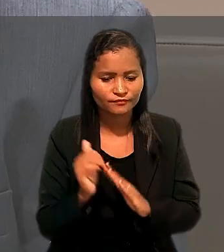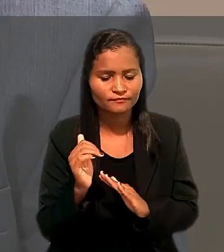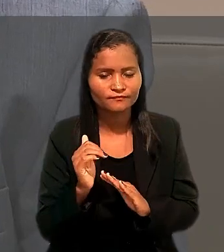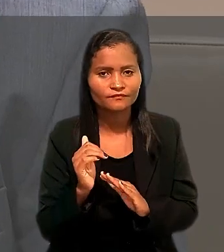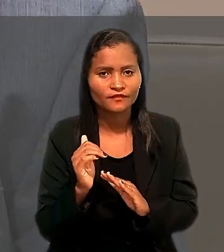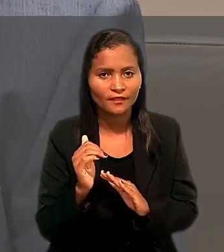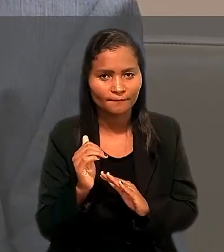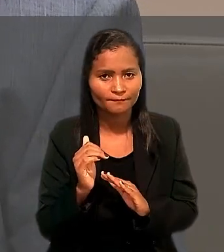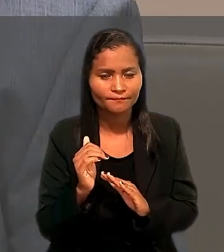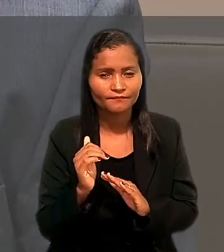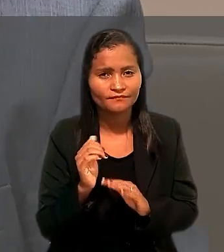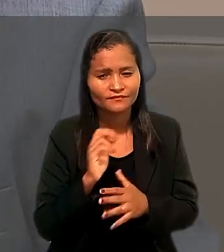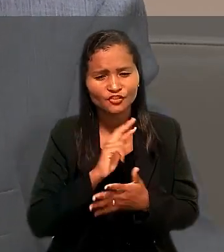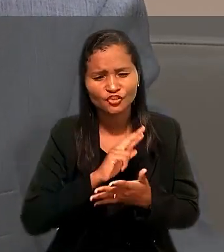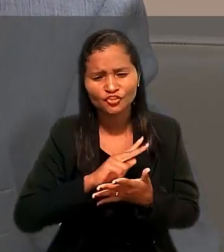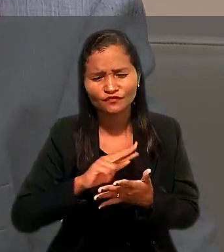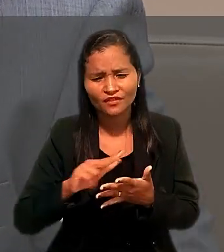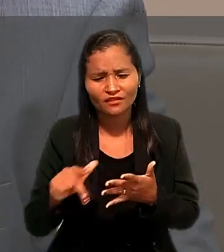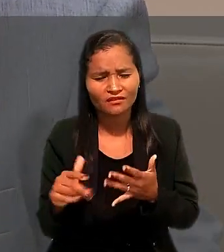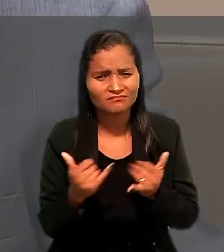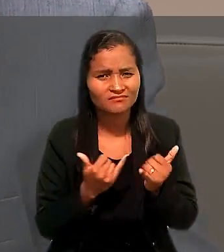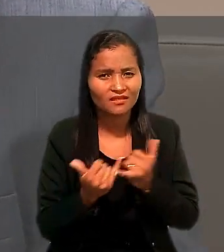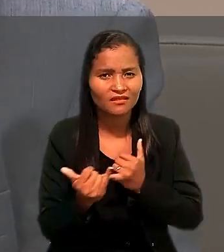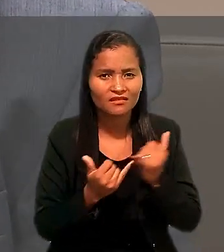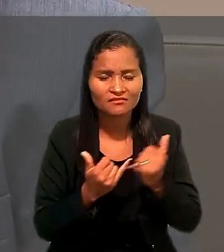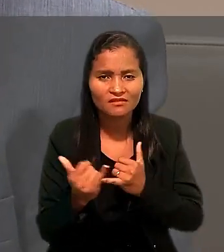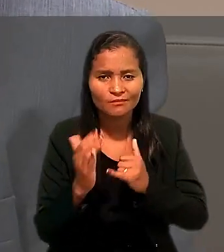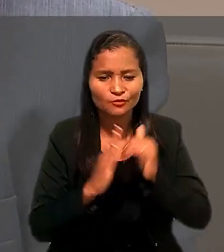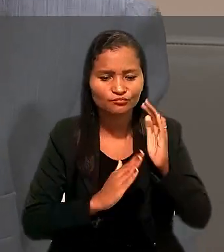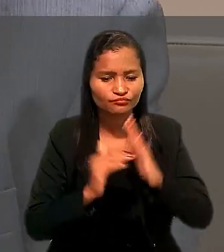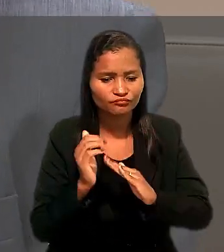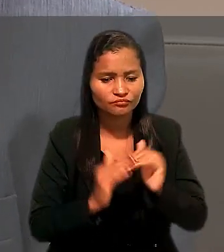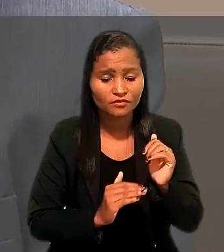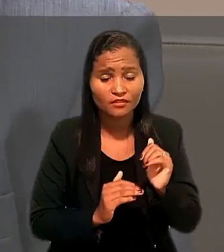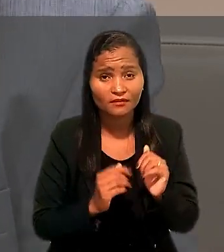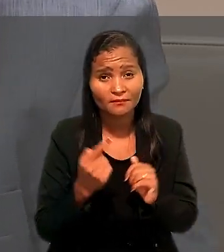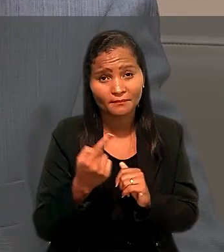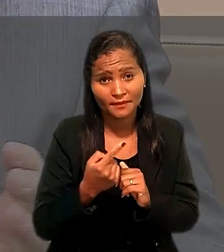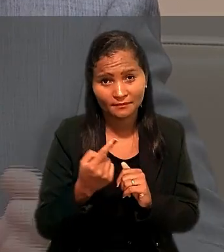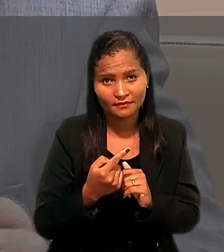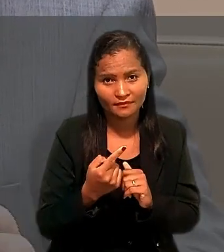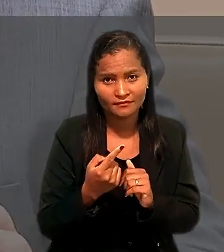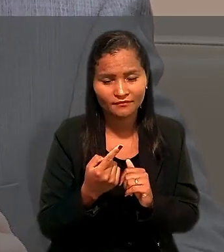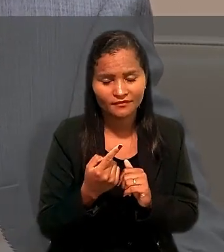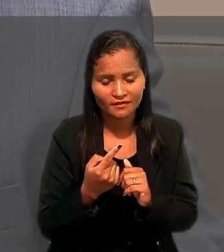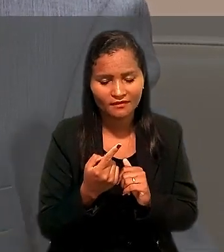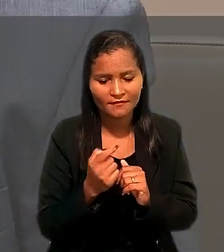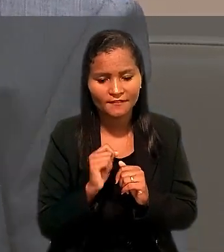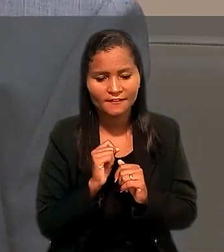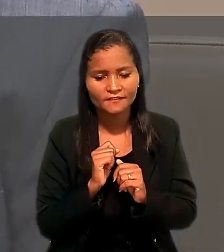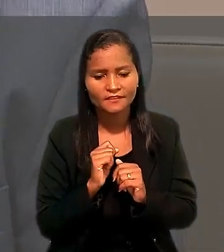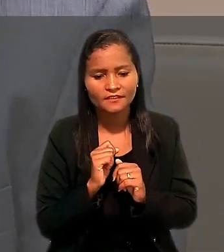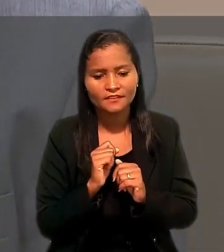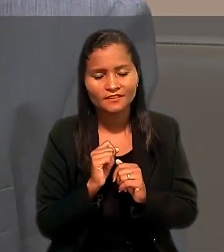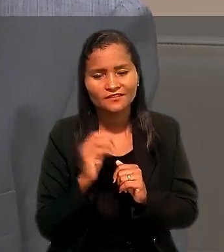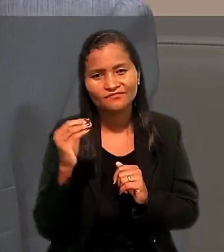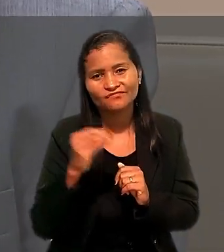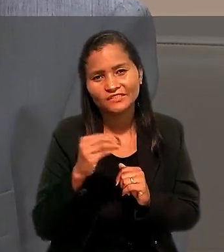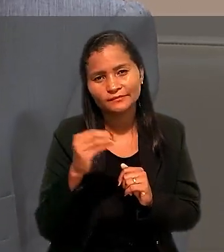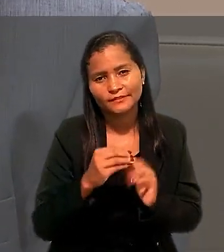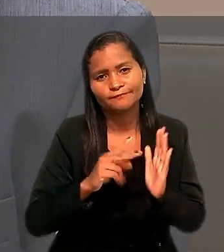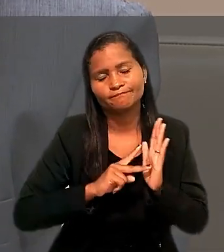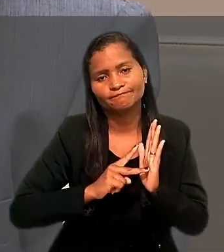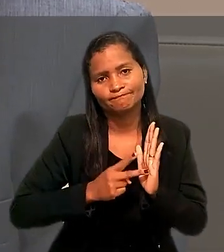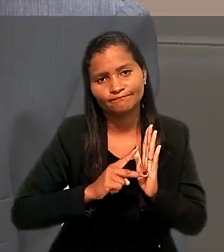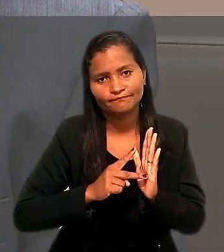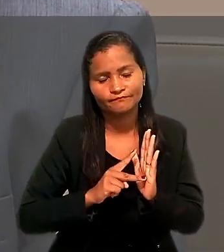desconstrução. Vários exemplos de desconstrução. Primeiro exemplo, o